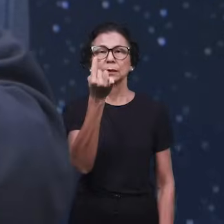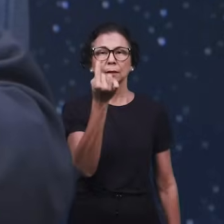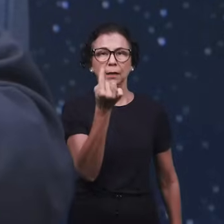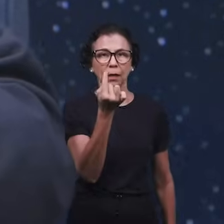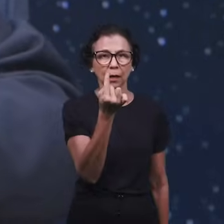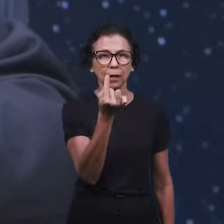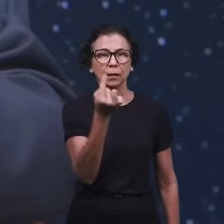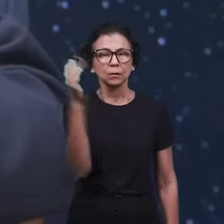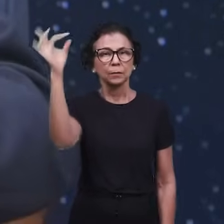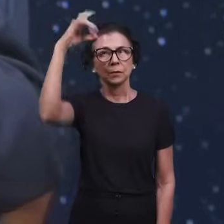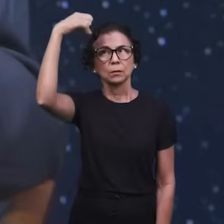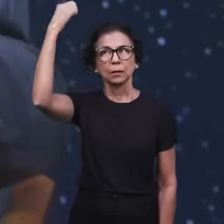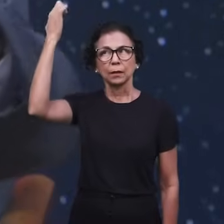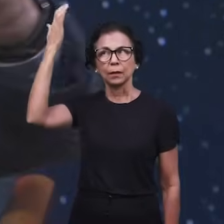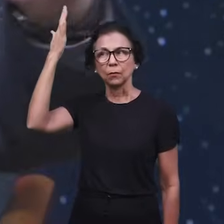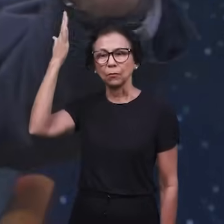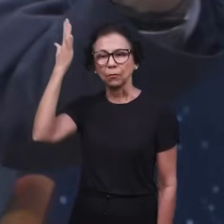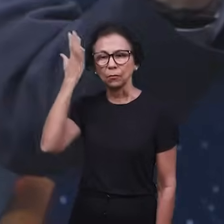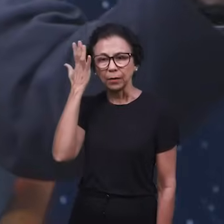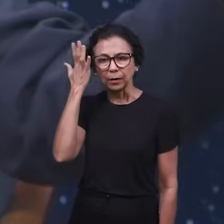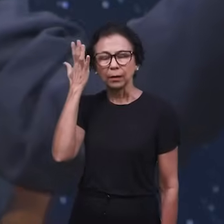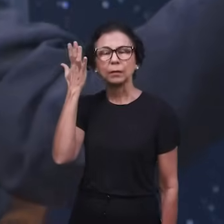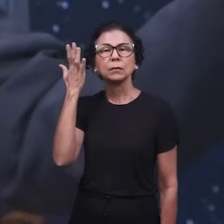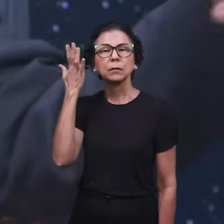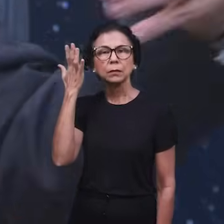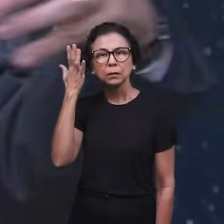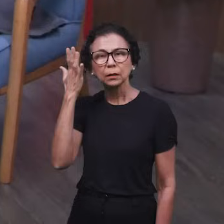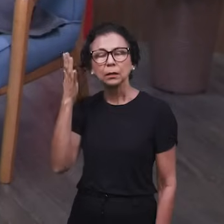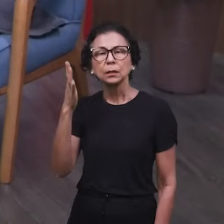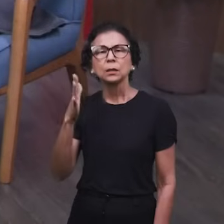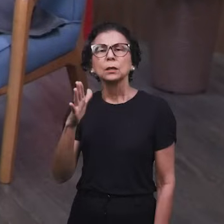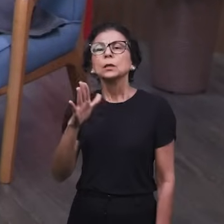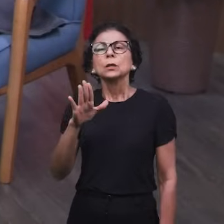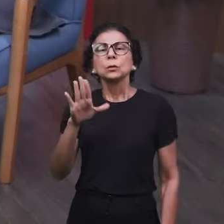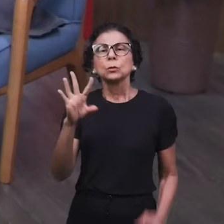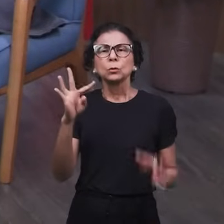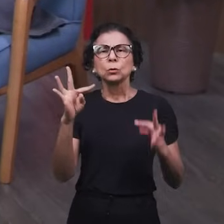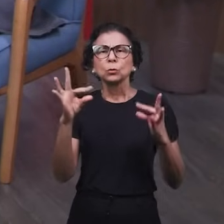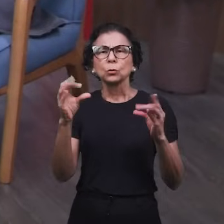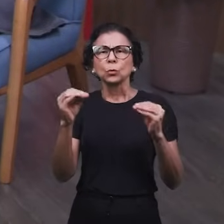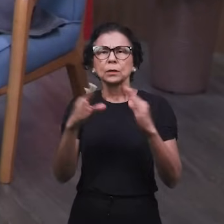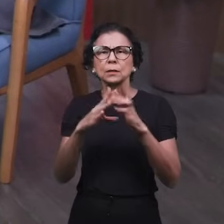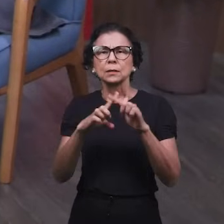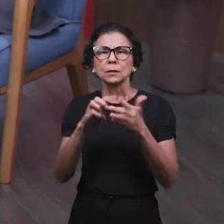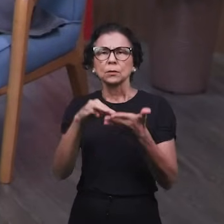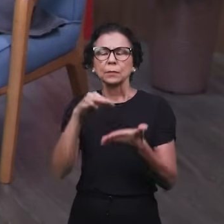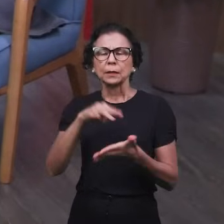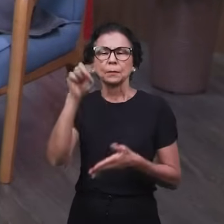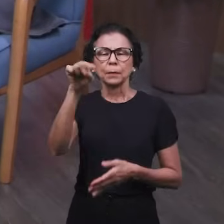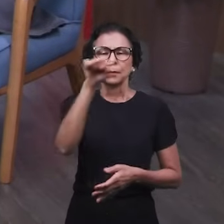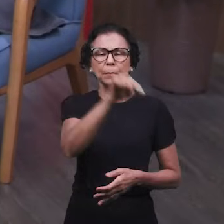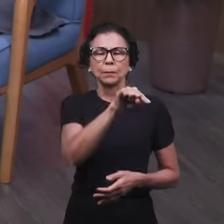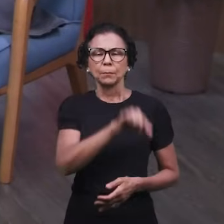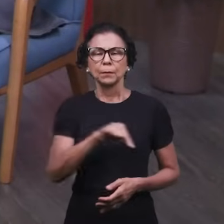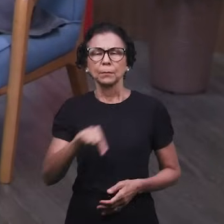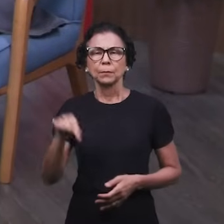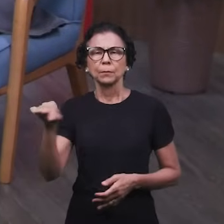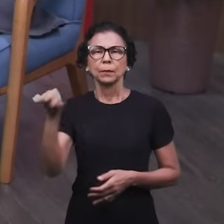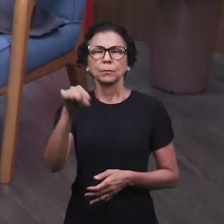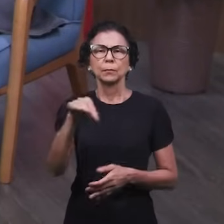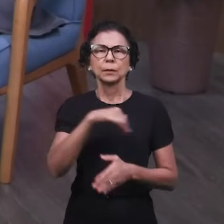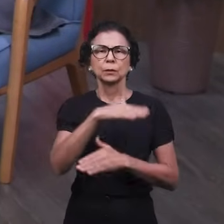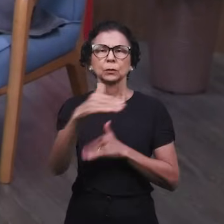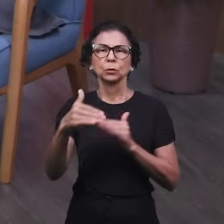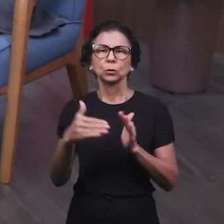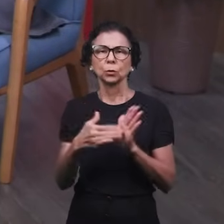dá uma direção. Todas as igrejas locais estão recebendo o mesmo conteúdo, uma